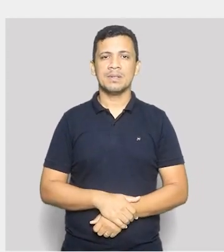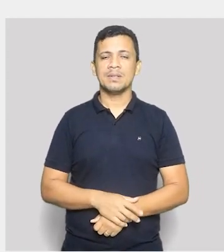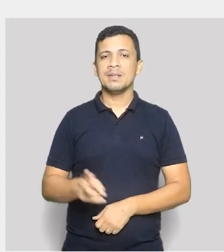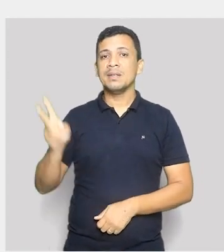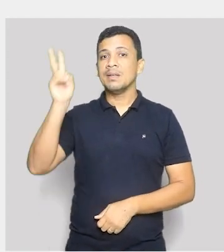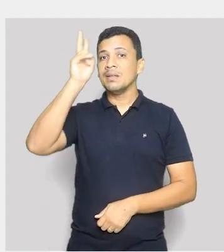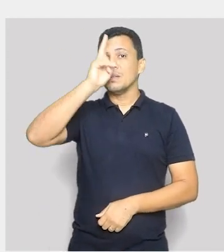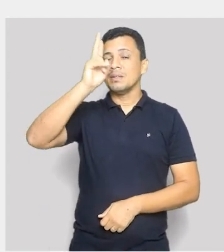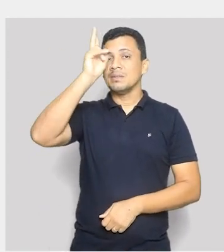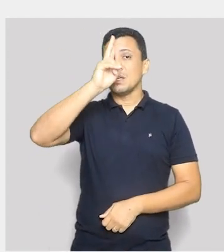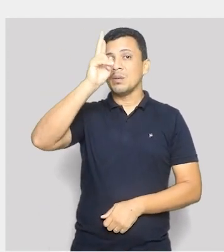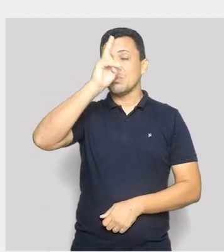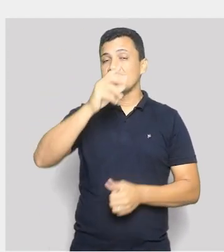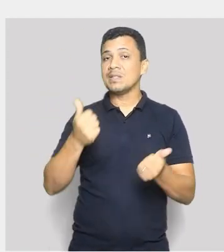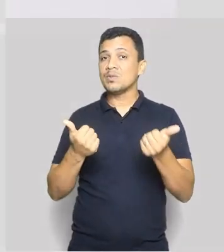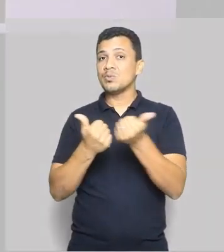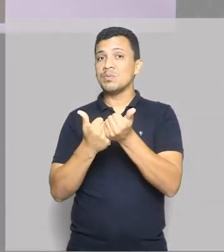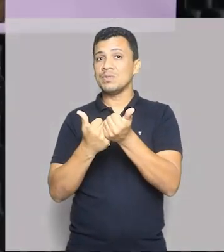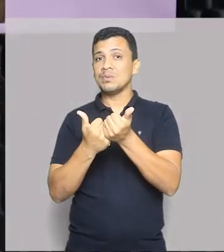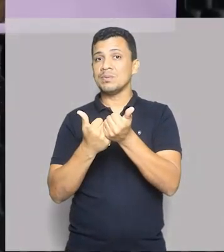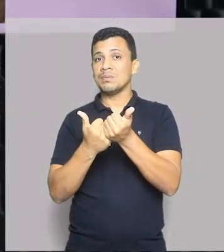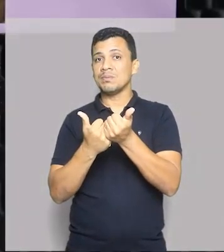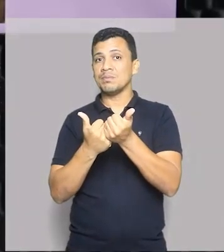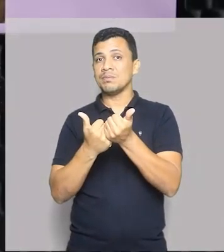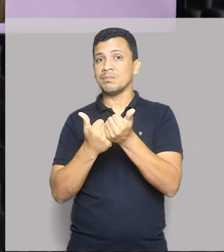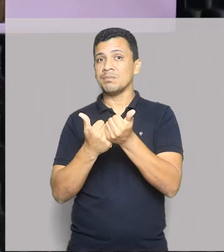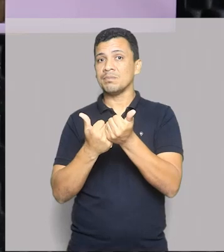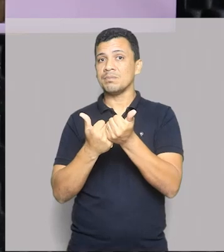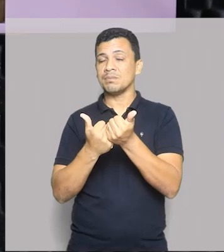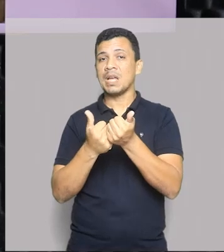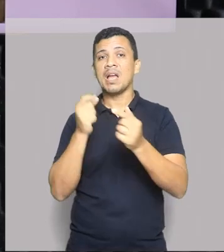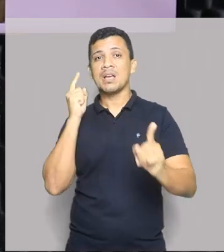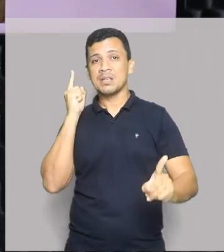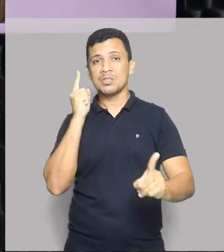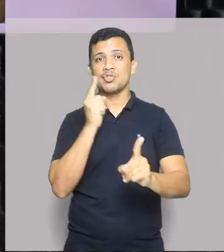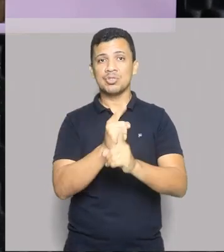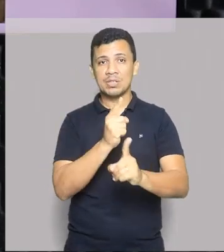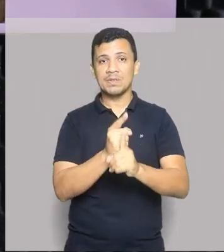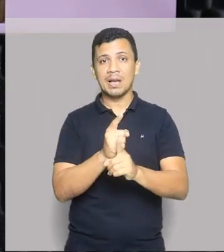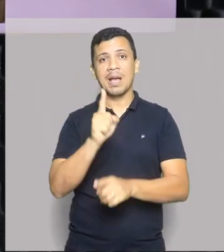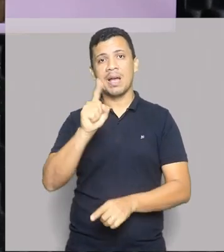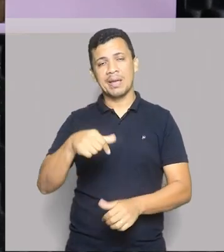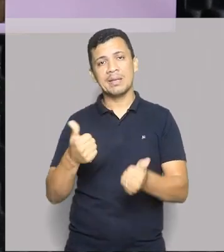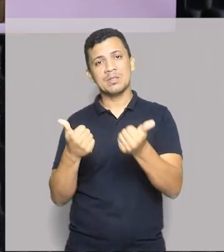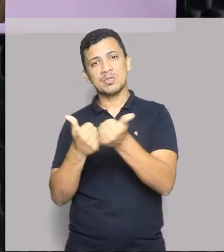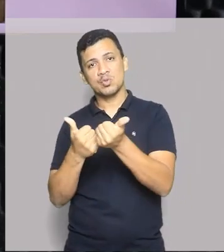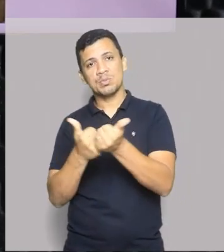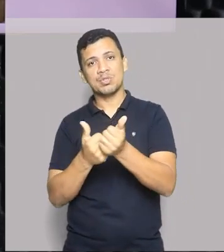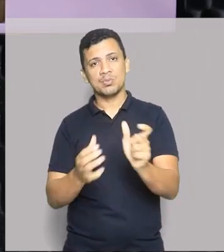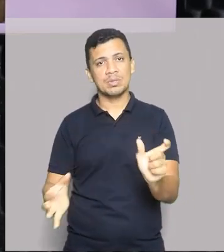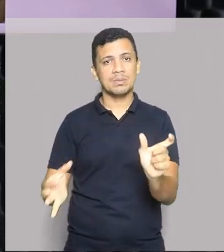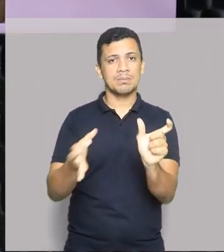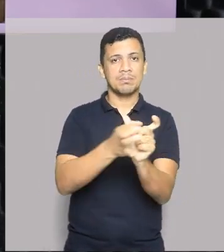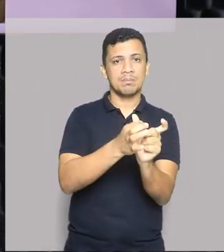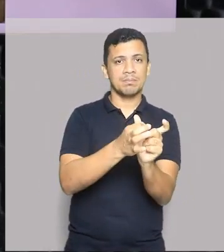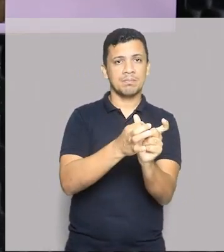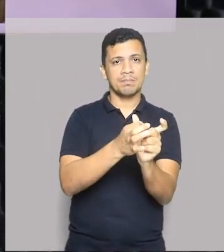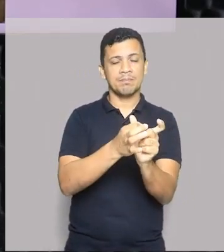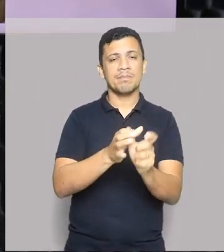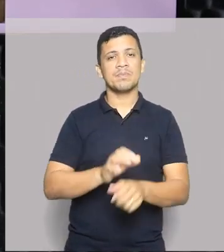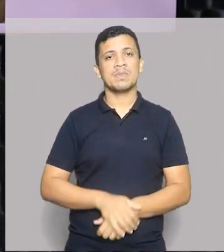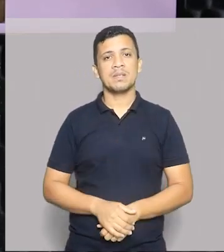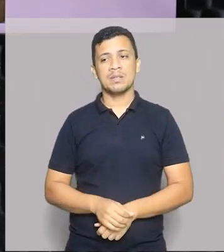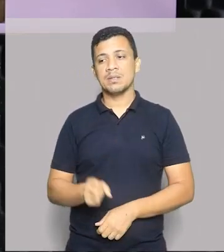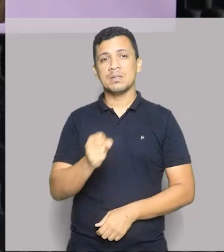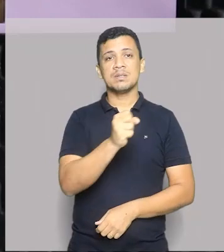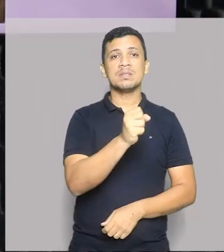de substituir. Há uma forma de identificar é a substituição dos conectivos. O se,